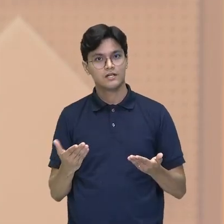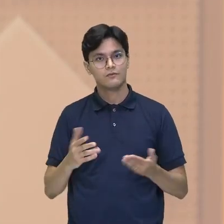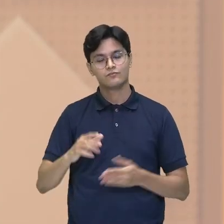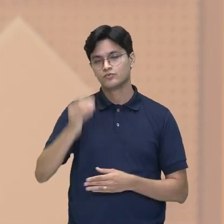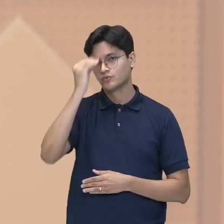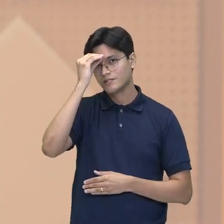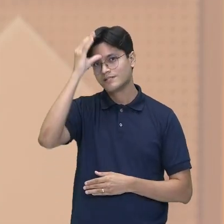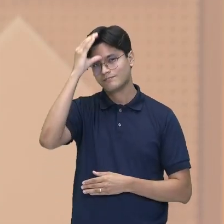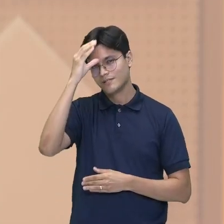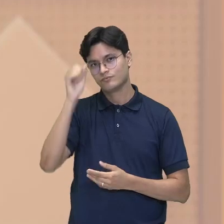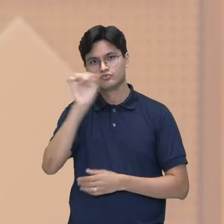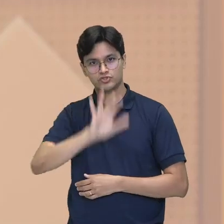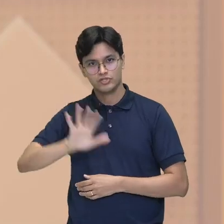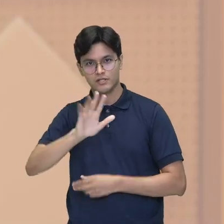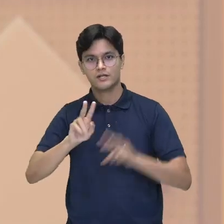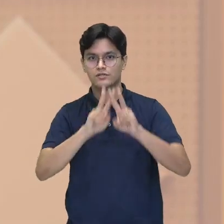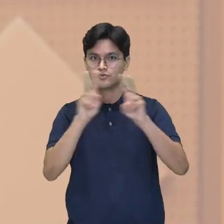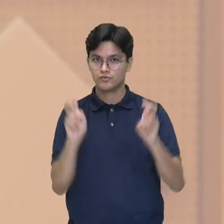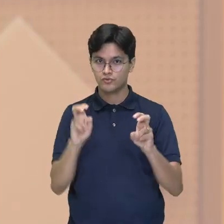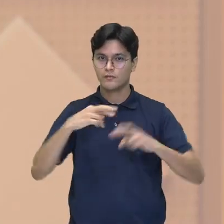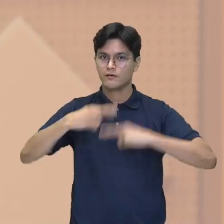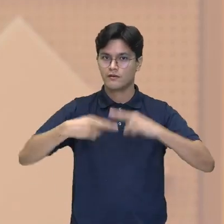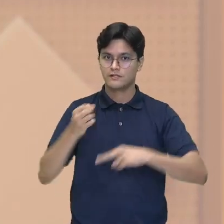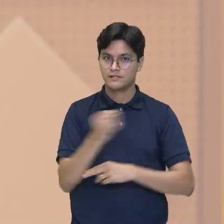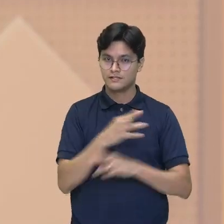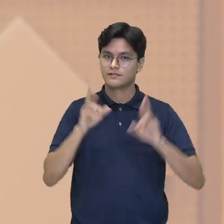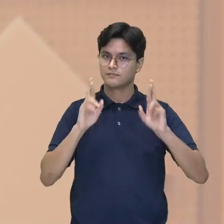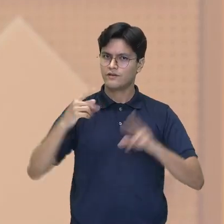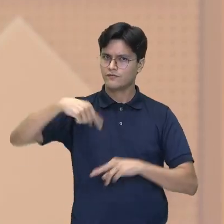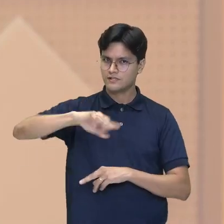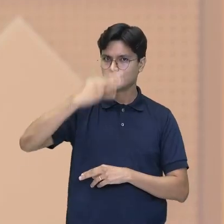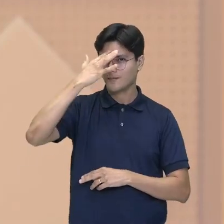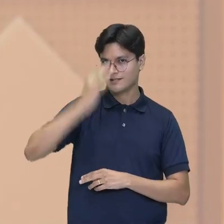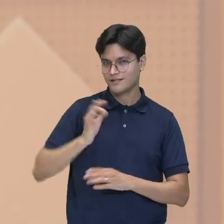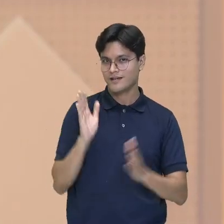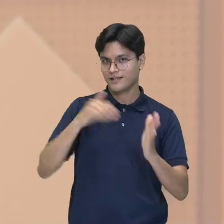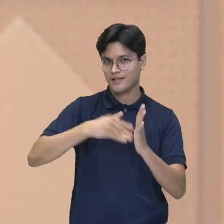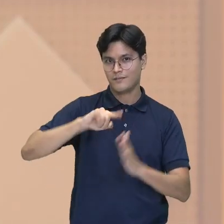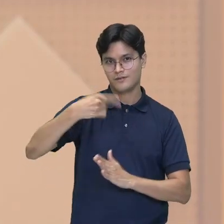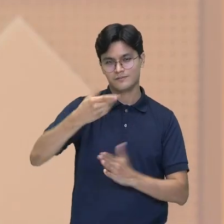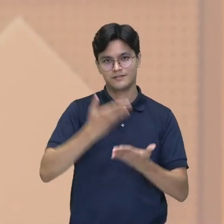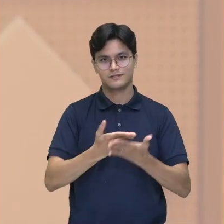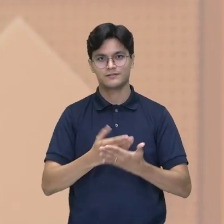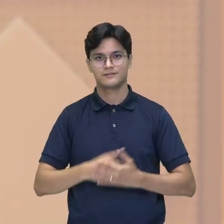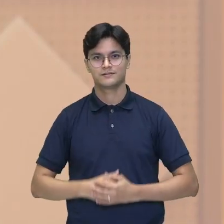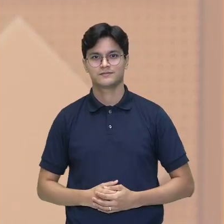gerais sobre o Renascimento. Espero que vocês tenham entendido e até a nossa próxima aula.